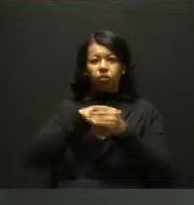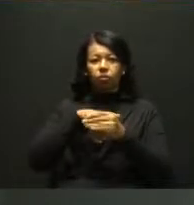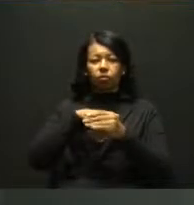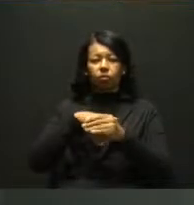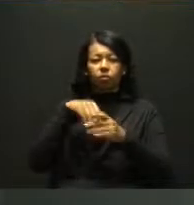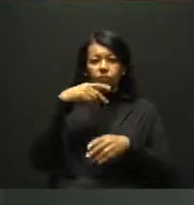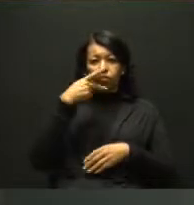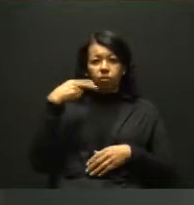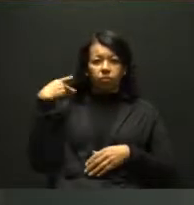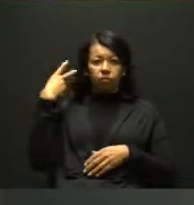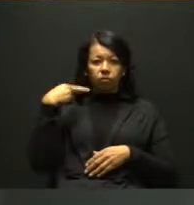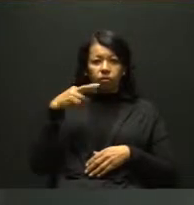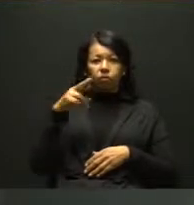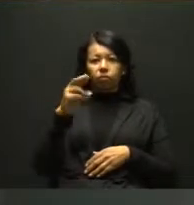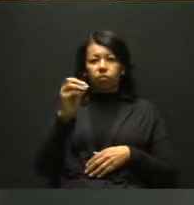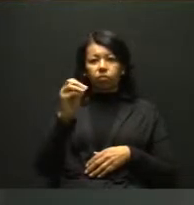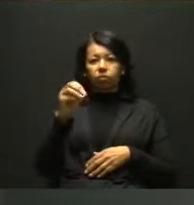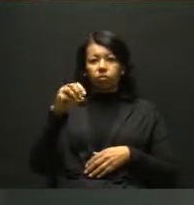rotina